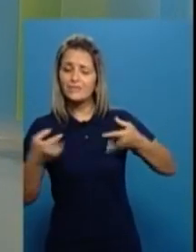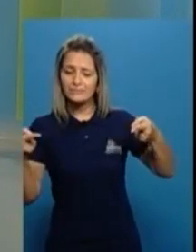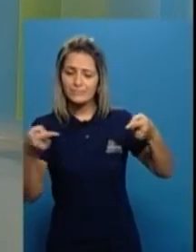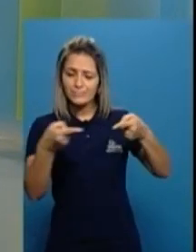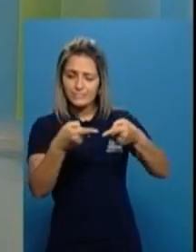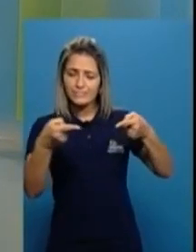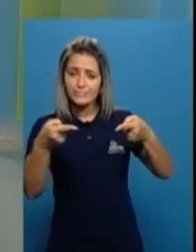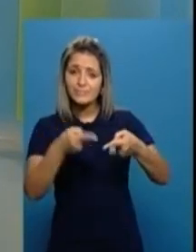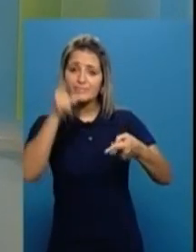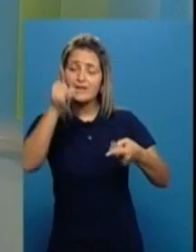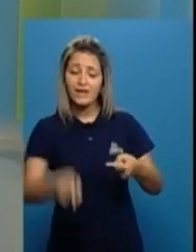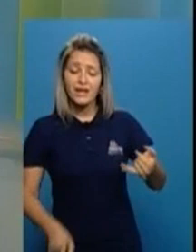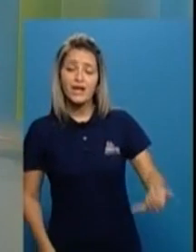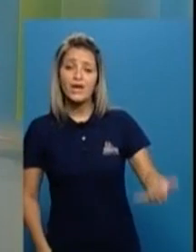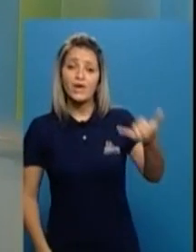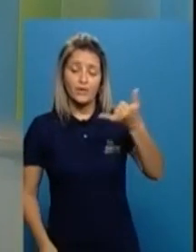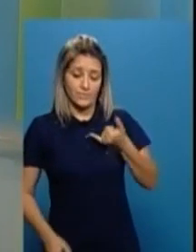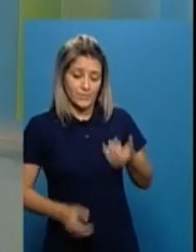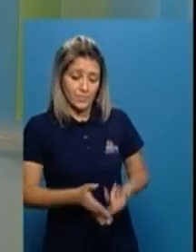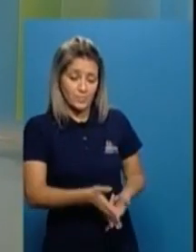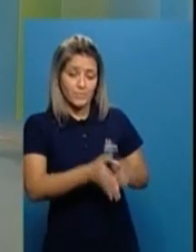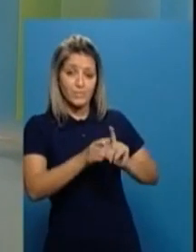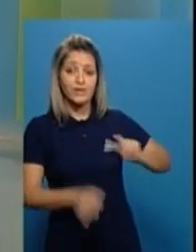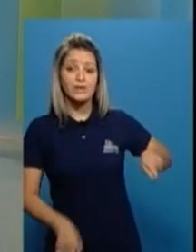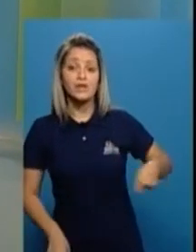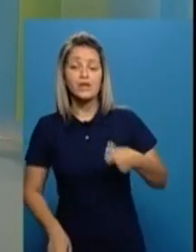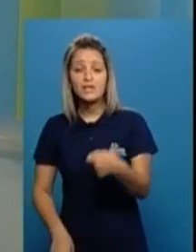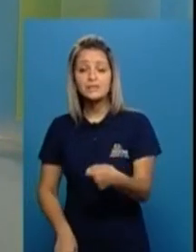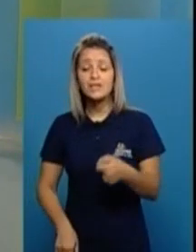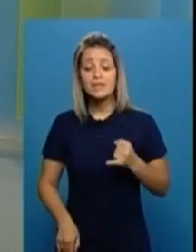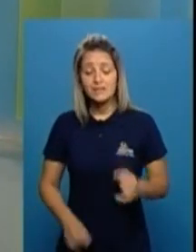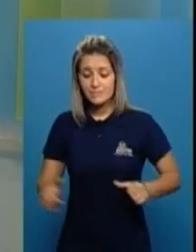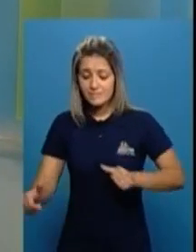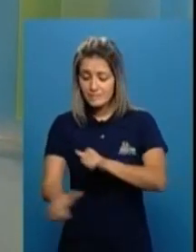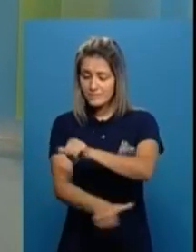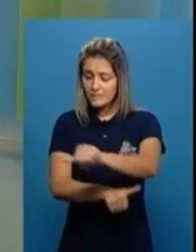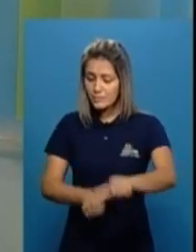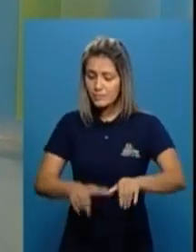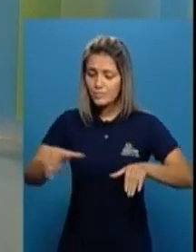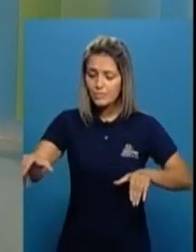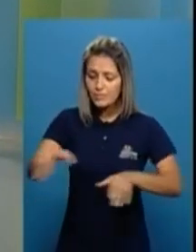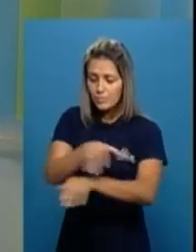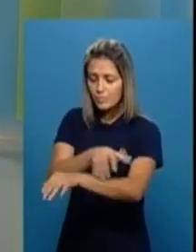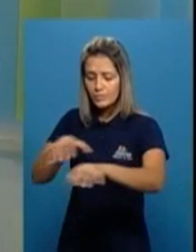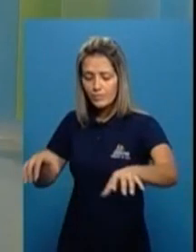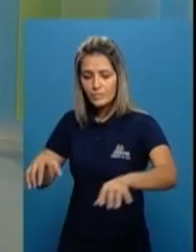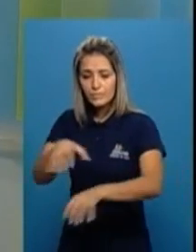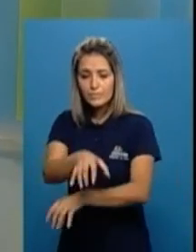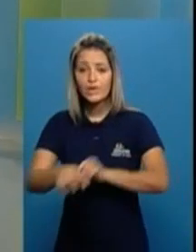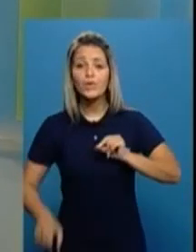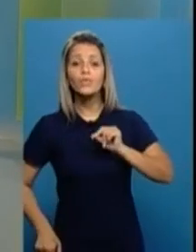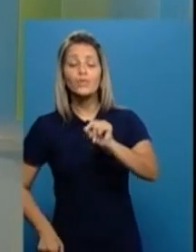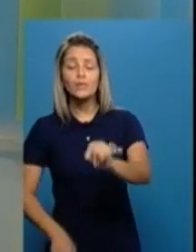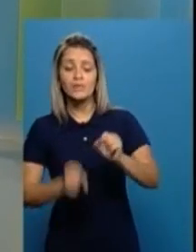adequado que forneça antecipadamente as alterações a serem verificadas. Para que ele possa trabalhar